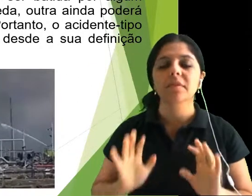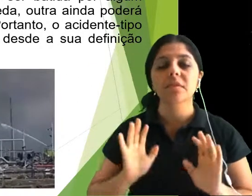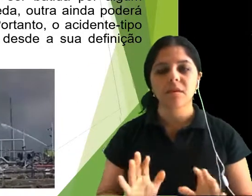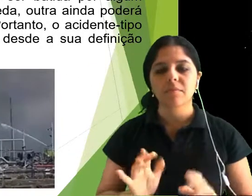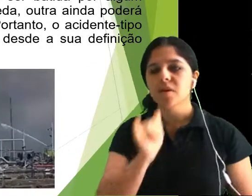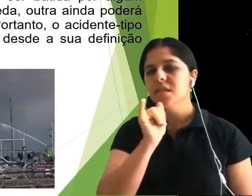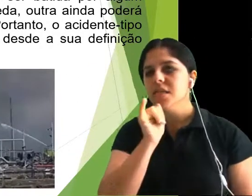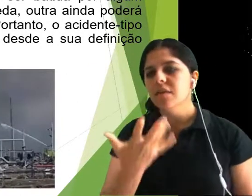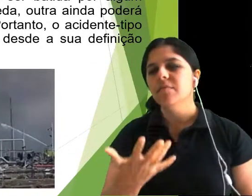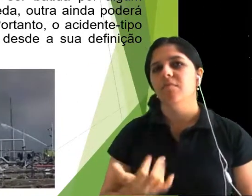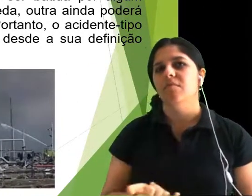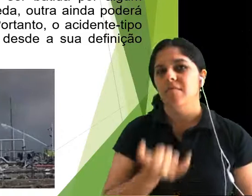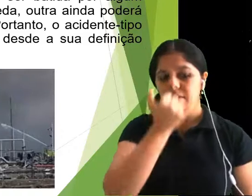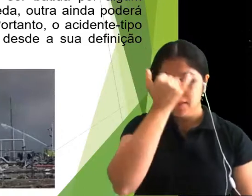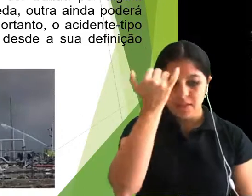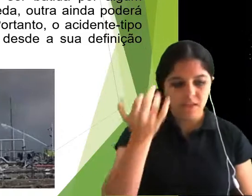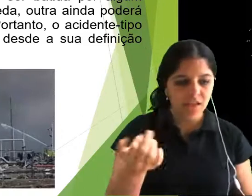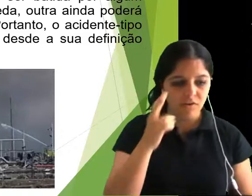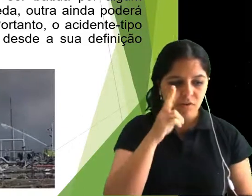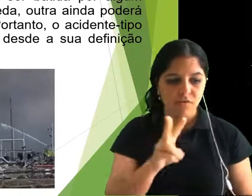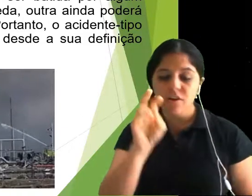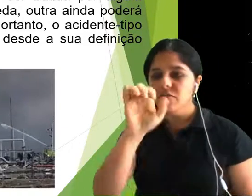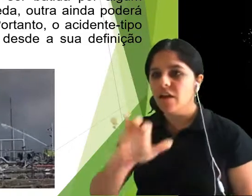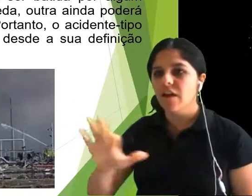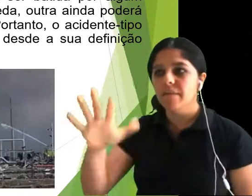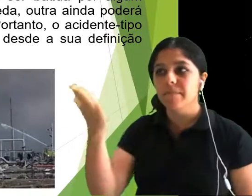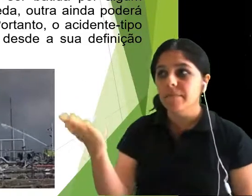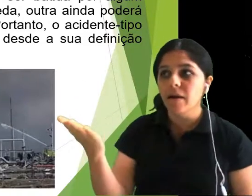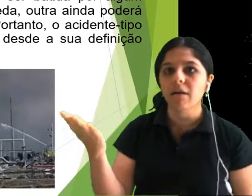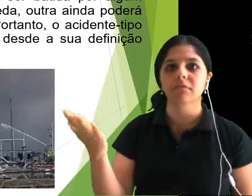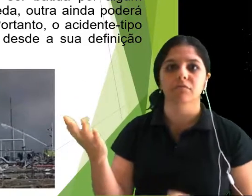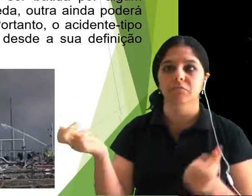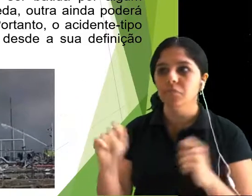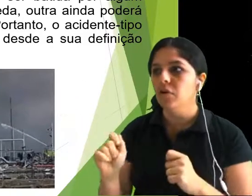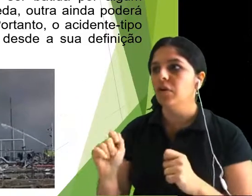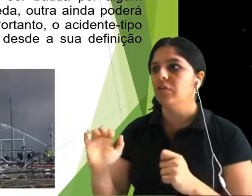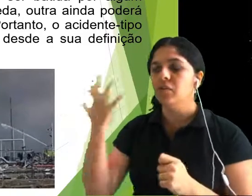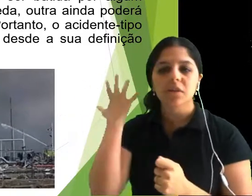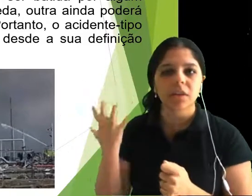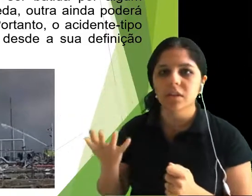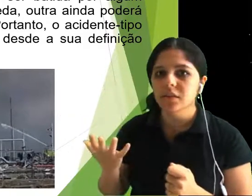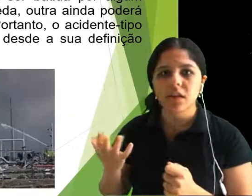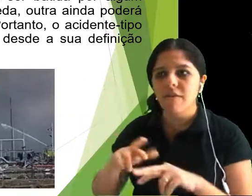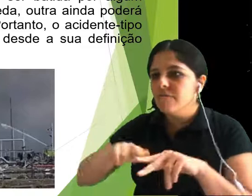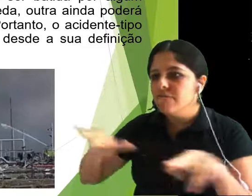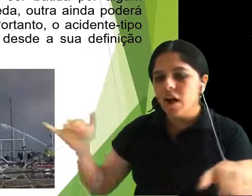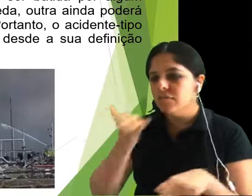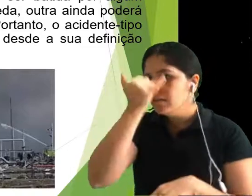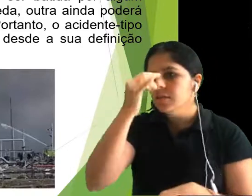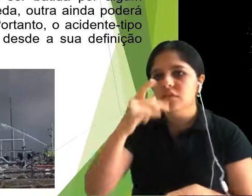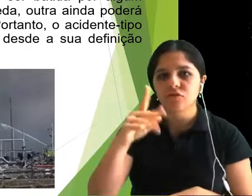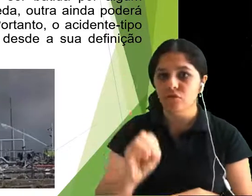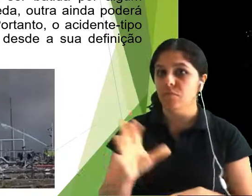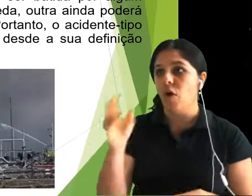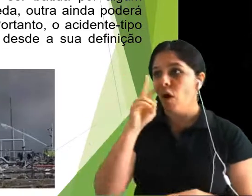mesmo acidente meio, então olha aqui, o ambiente que nós estamos pode causar diferentes acidentes tipos. O que é isso? Deixa eu